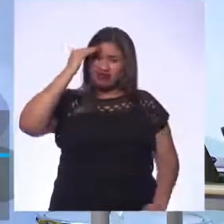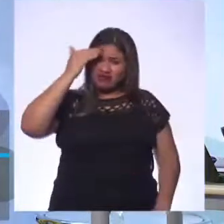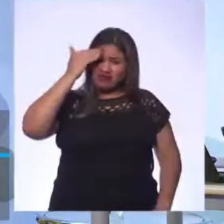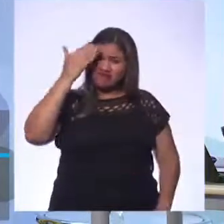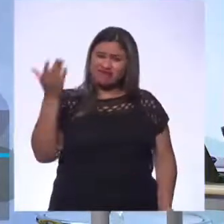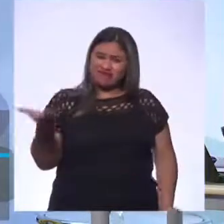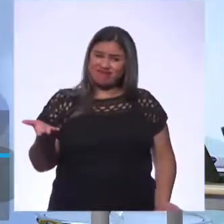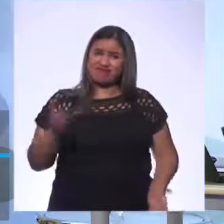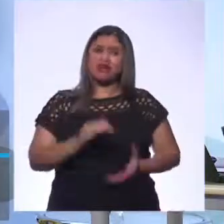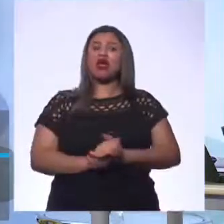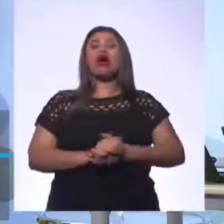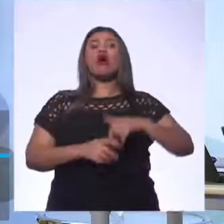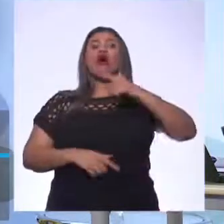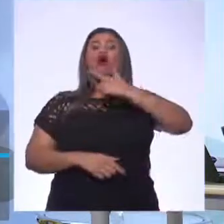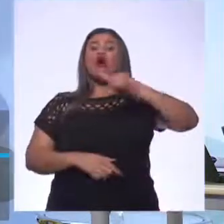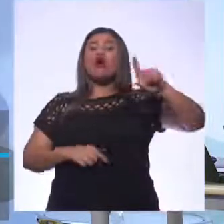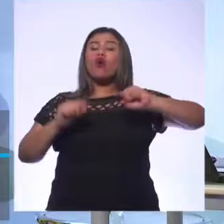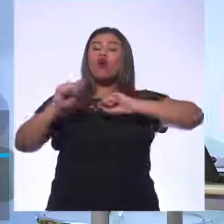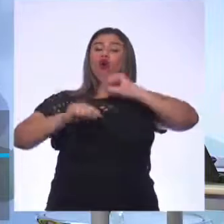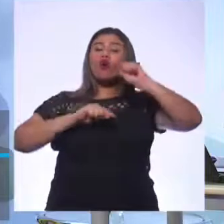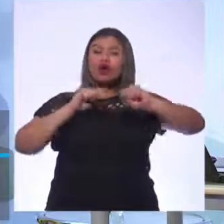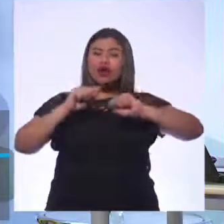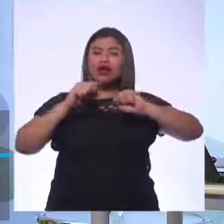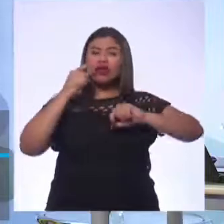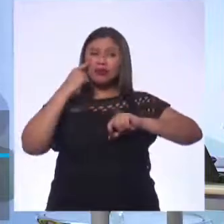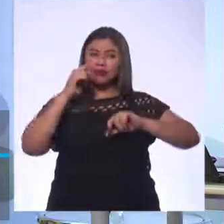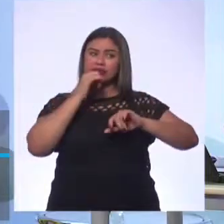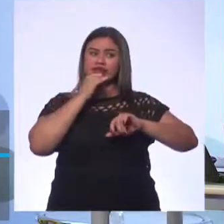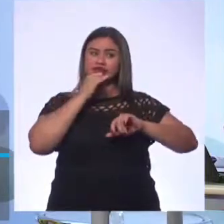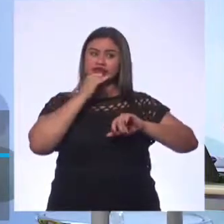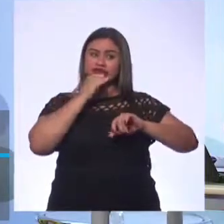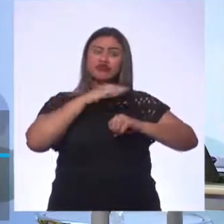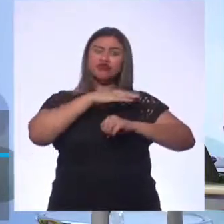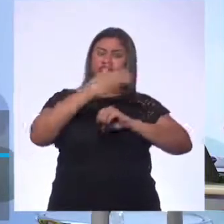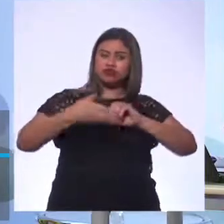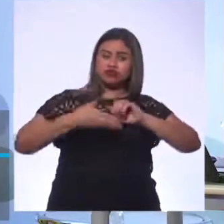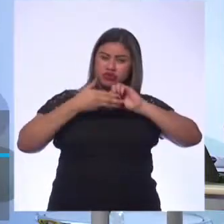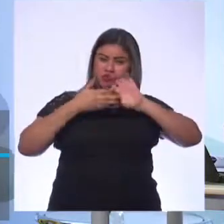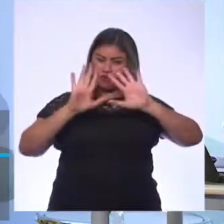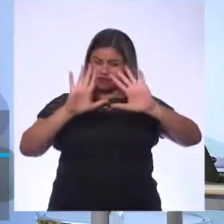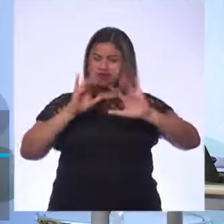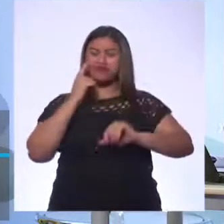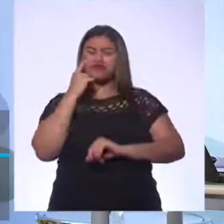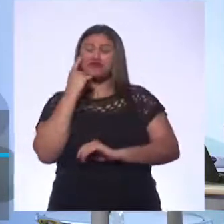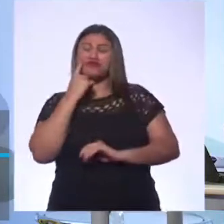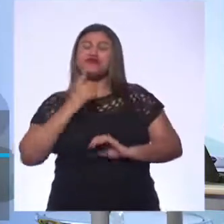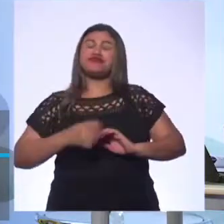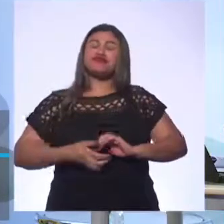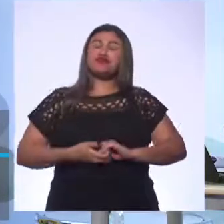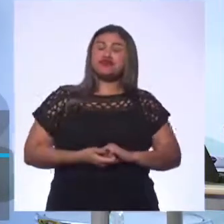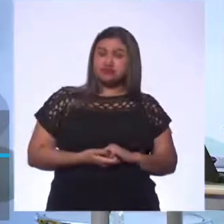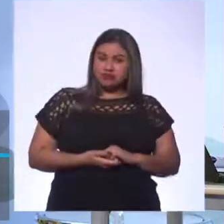Isso é uma coisa. A outra coisa, eu vou vir aqui para o lado da sustentabilidade. Olha só.